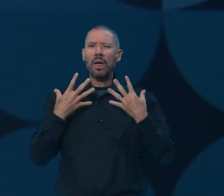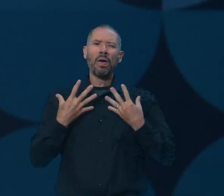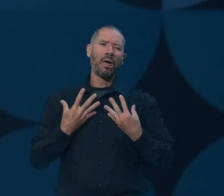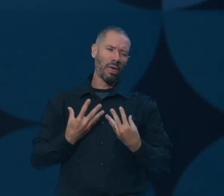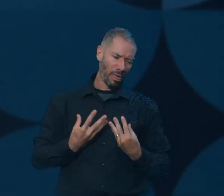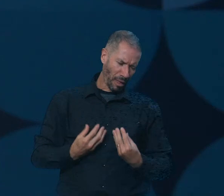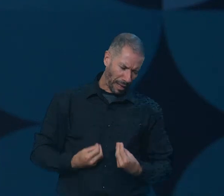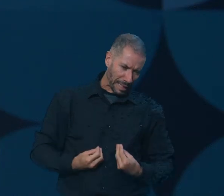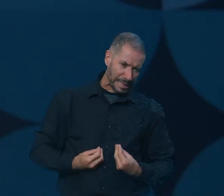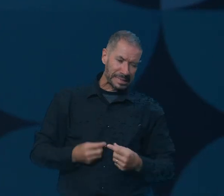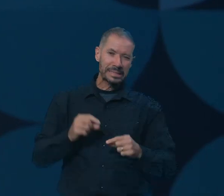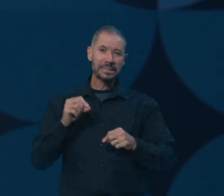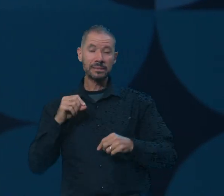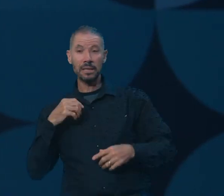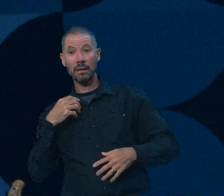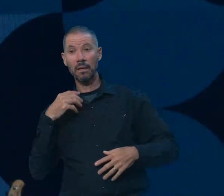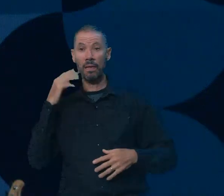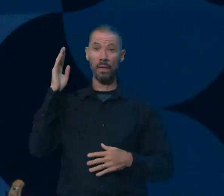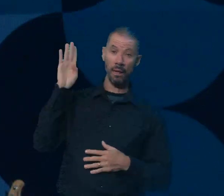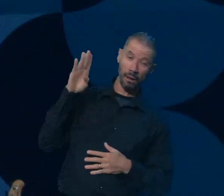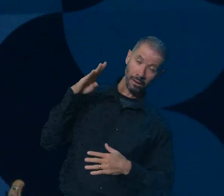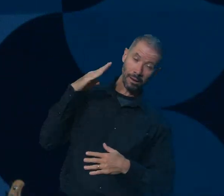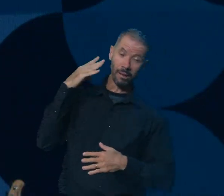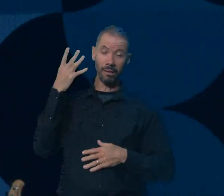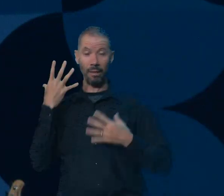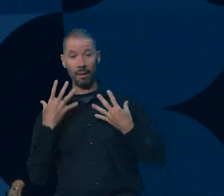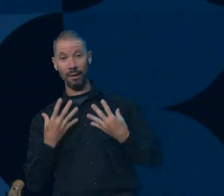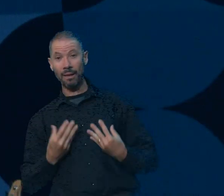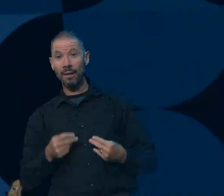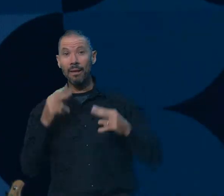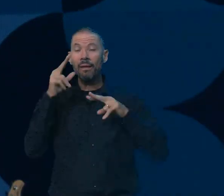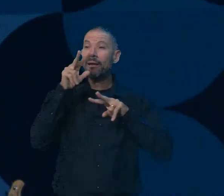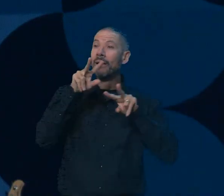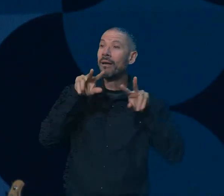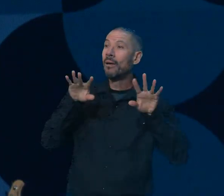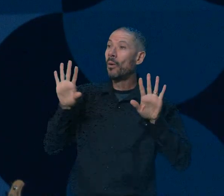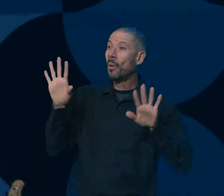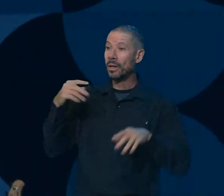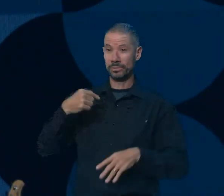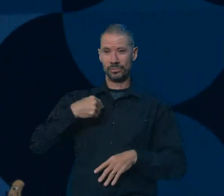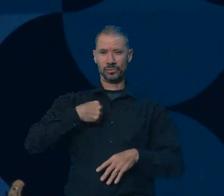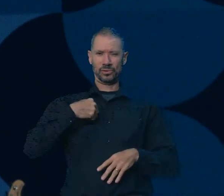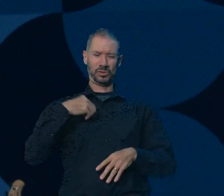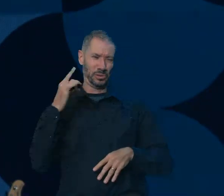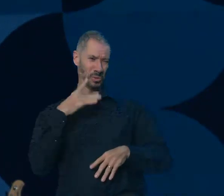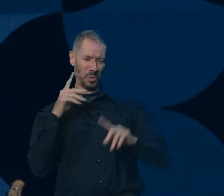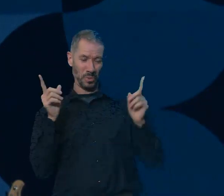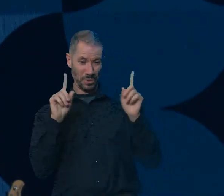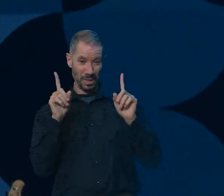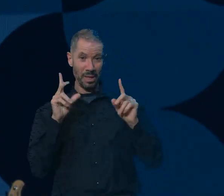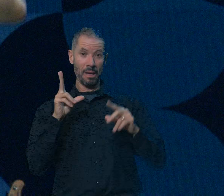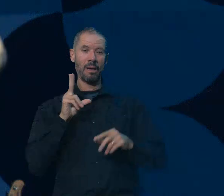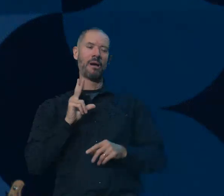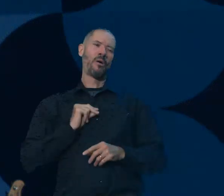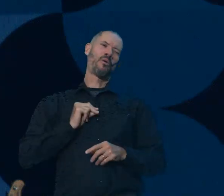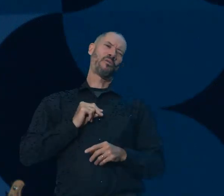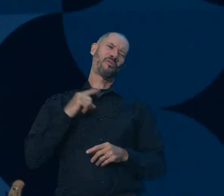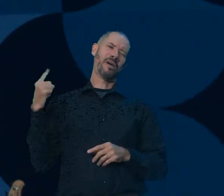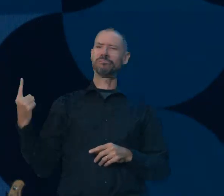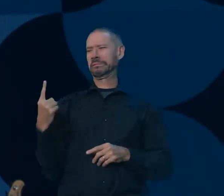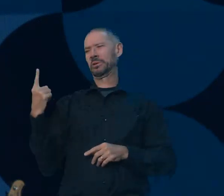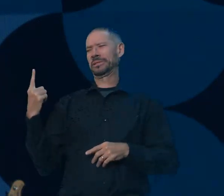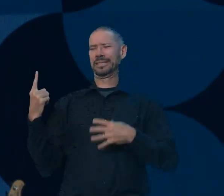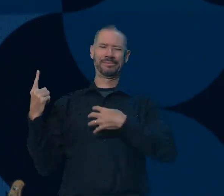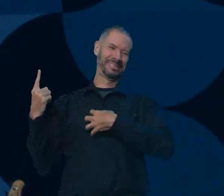Sobrecarregado? Exausto talvez aí? Levanta a mão só para dar uma olhadinha assim para ver. Não sou só eu então. Ufa, já não me senti sozinho pelo